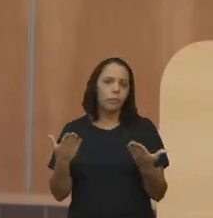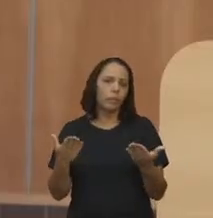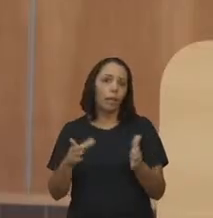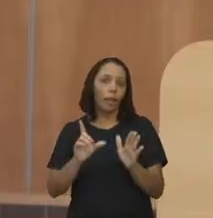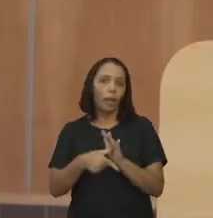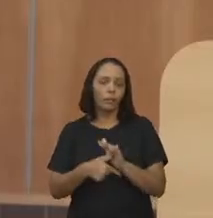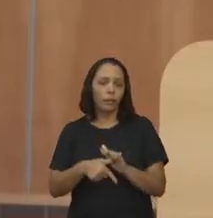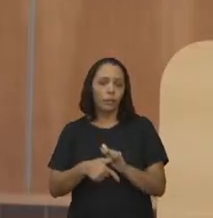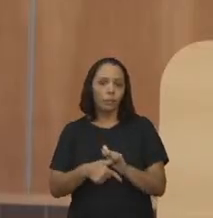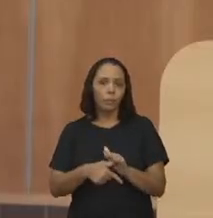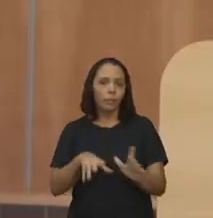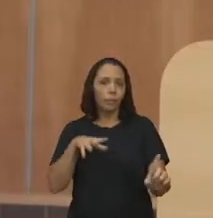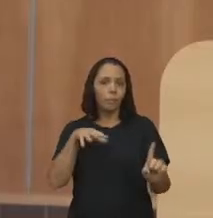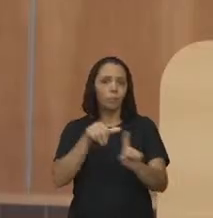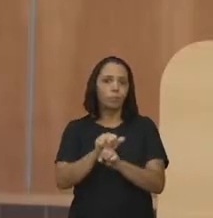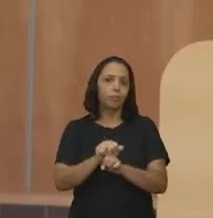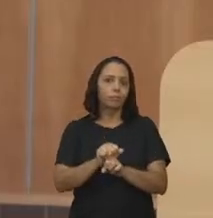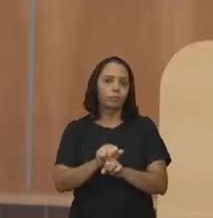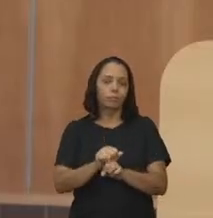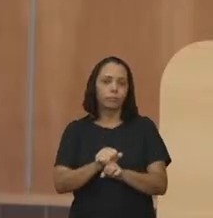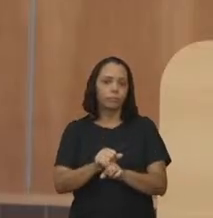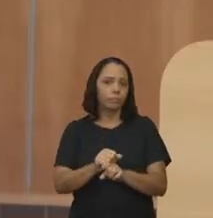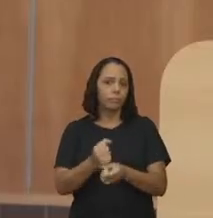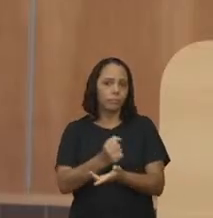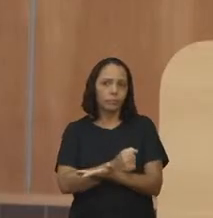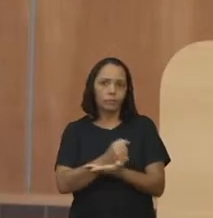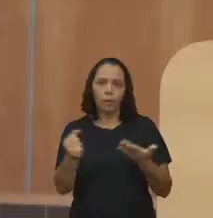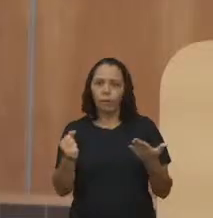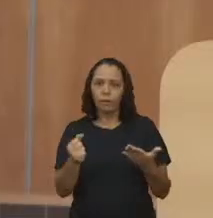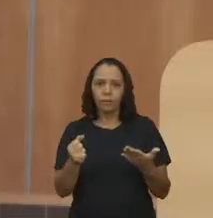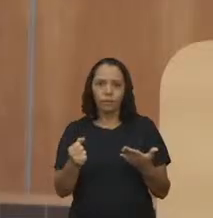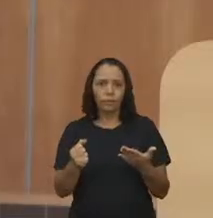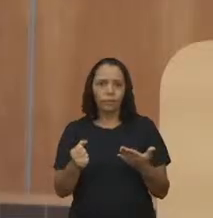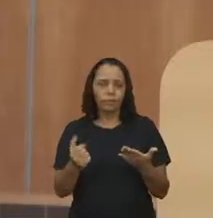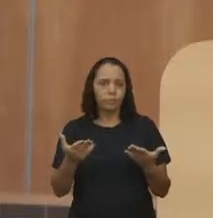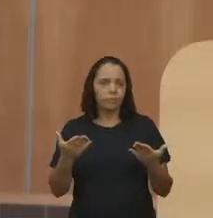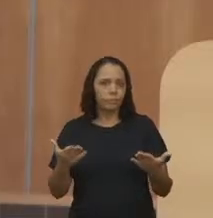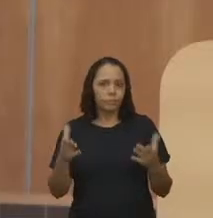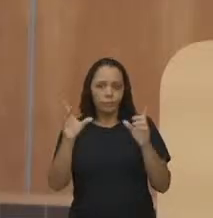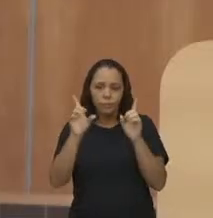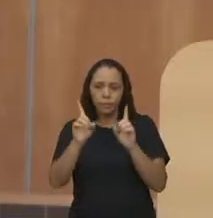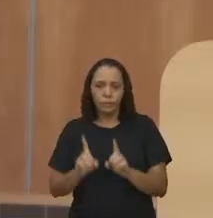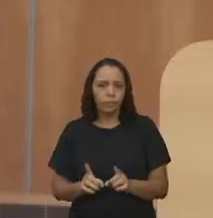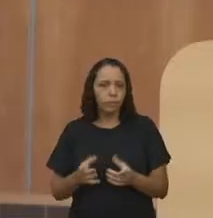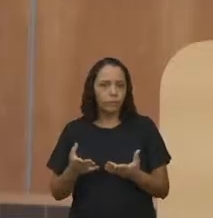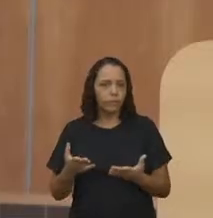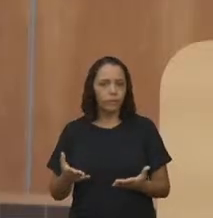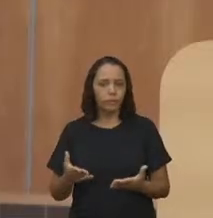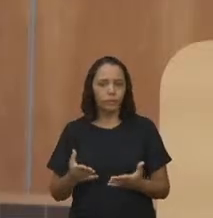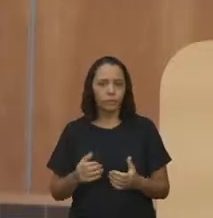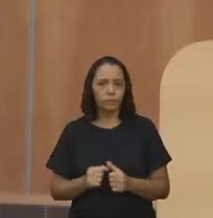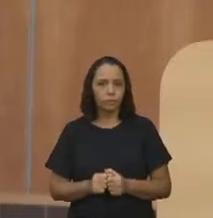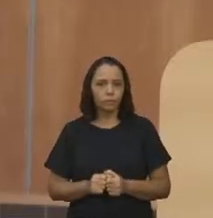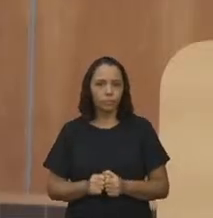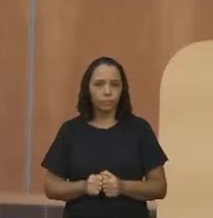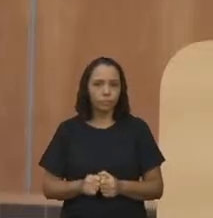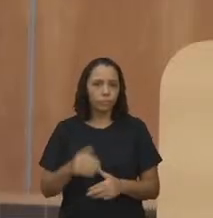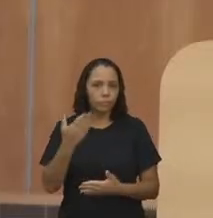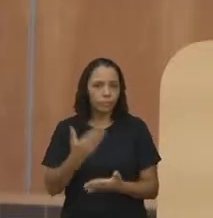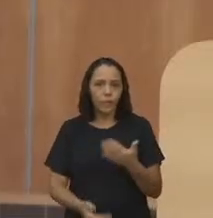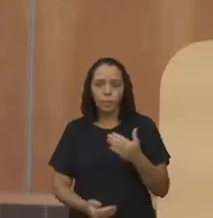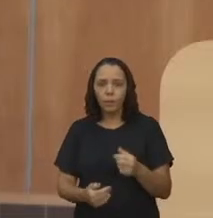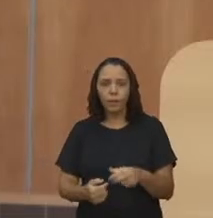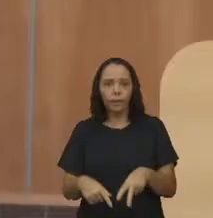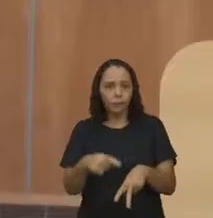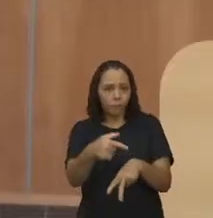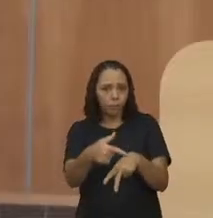né? Por pressa no trânsito. Então, assim, é um projeto que para muitos, Jean, pode achar assim, não é de grande